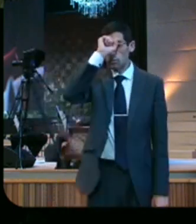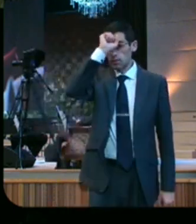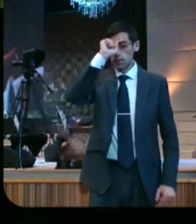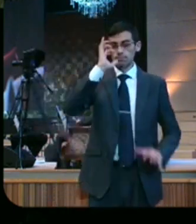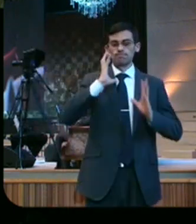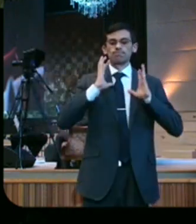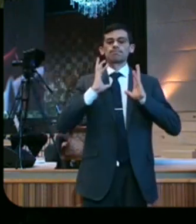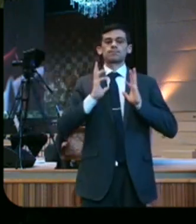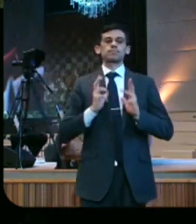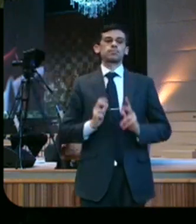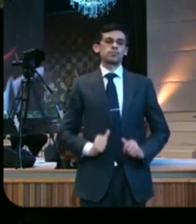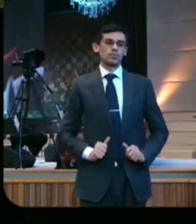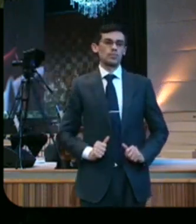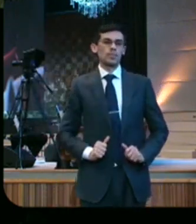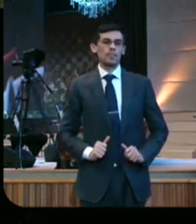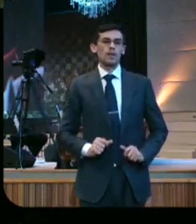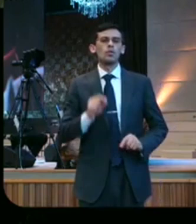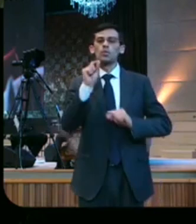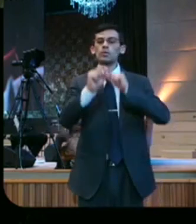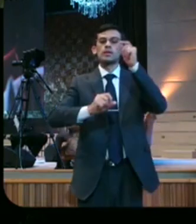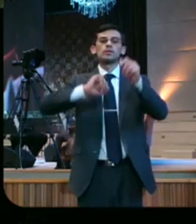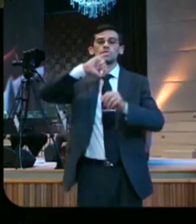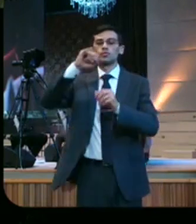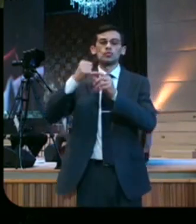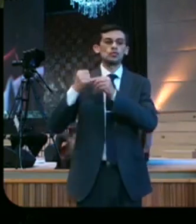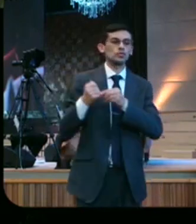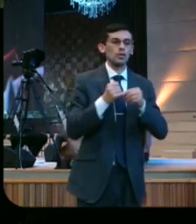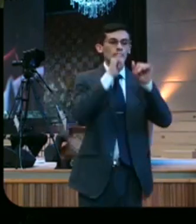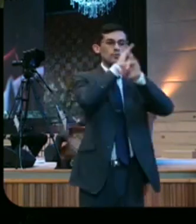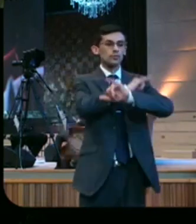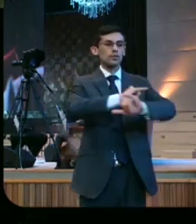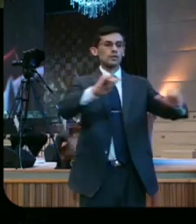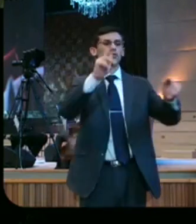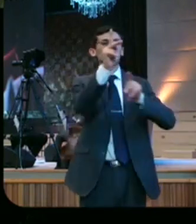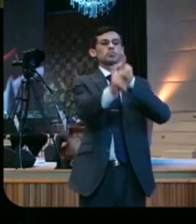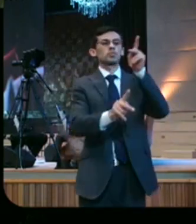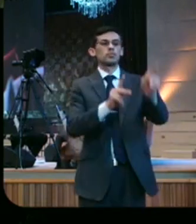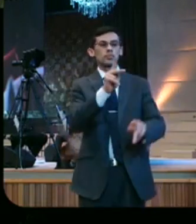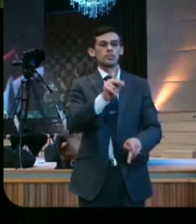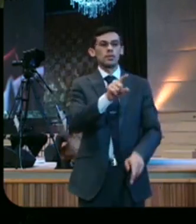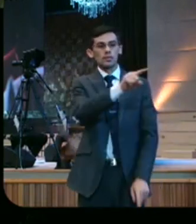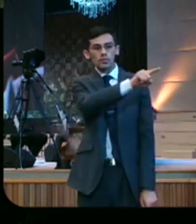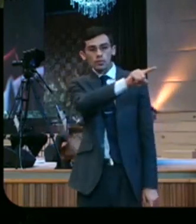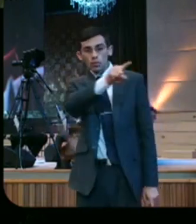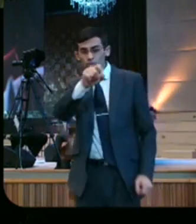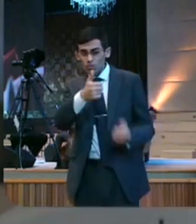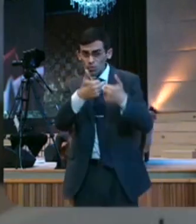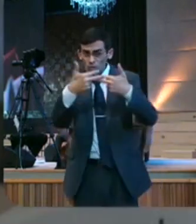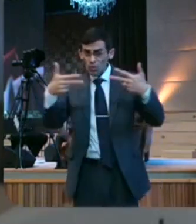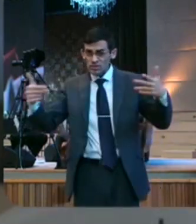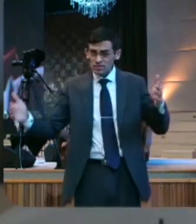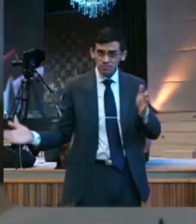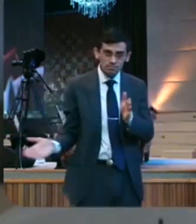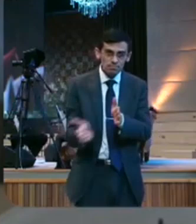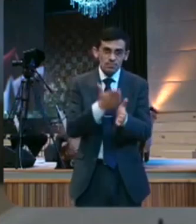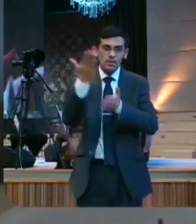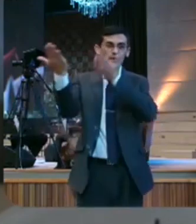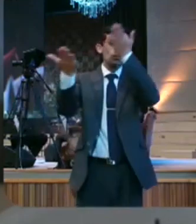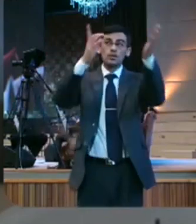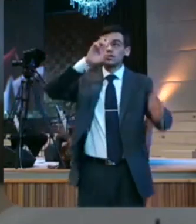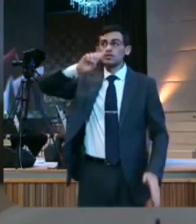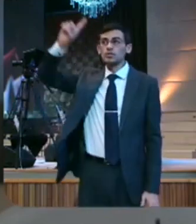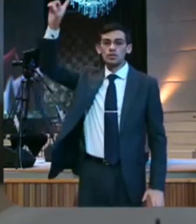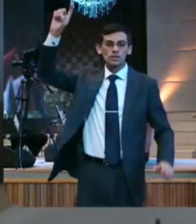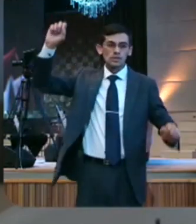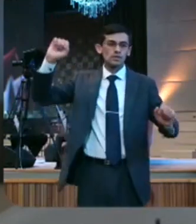santificar-se. O que Josué estava falando era que algo tremendo de Deus iria acontecer e